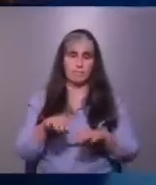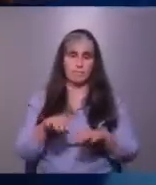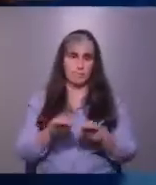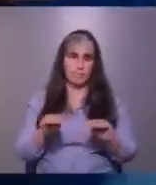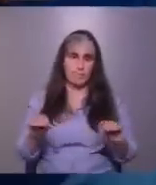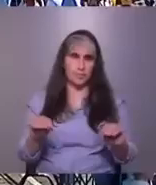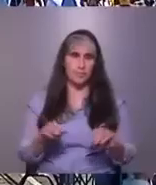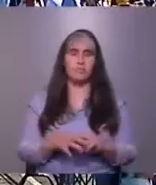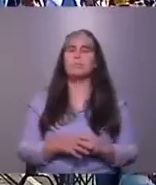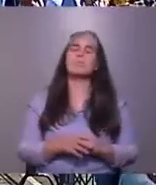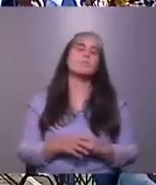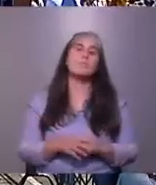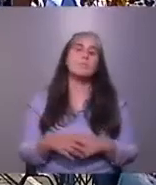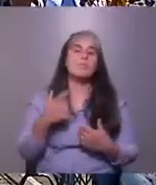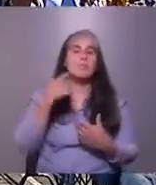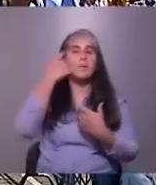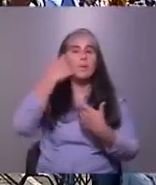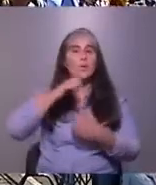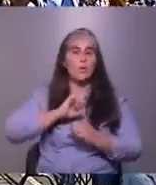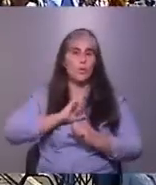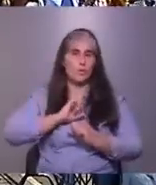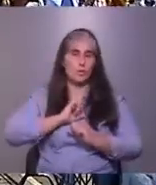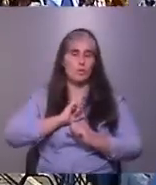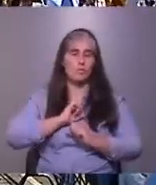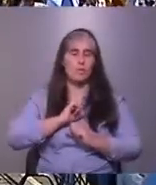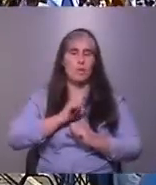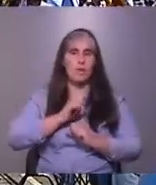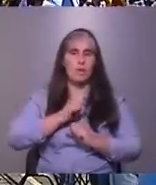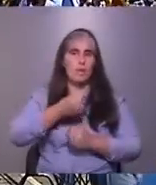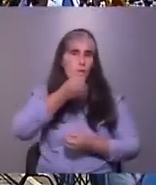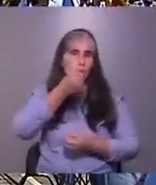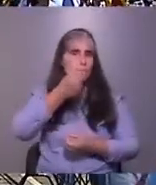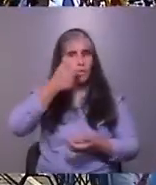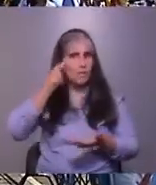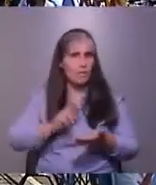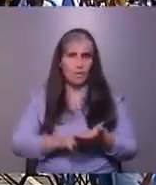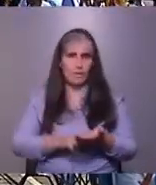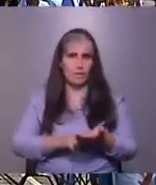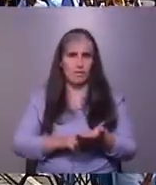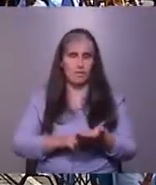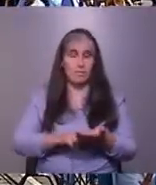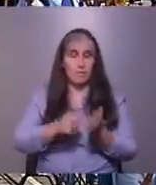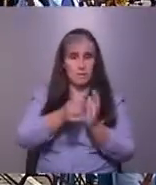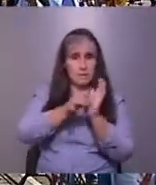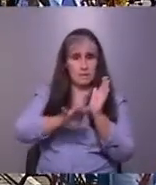A minha carne é verdadeira comida e o meu sangue é verdadeira